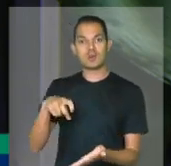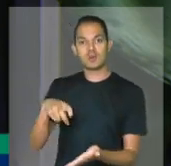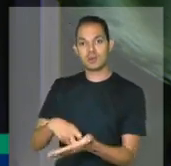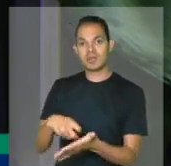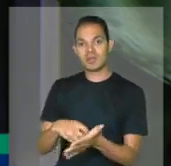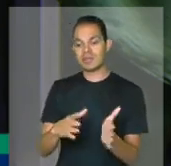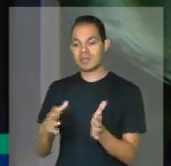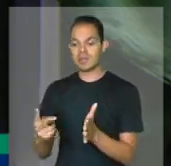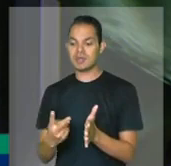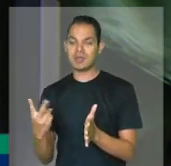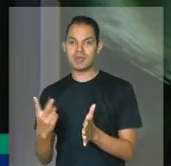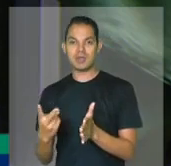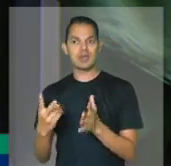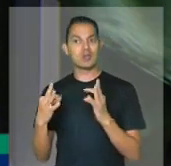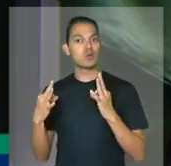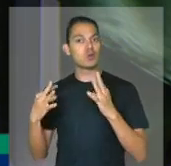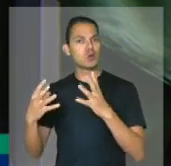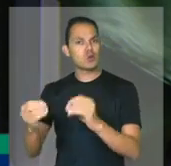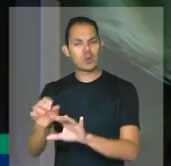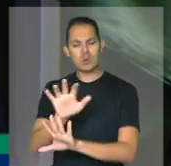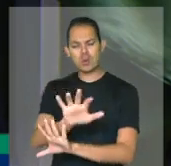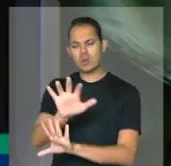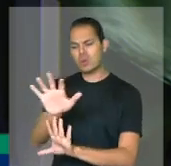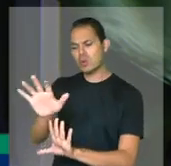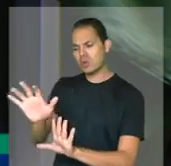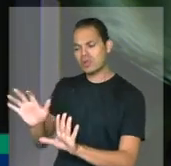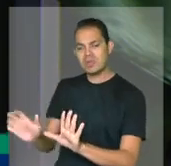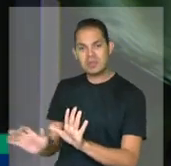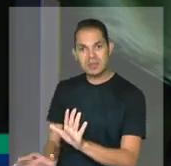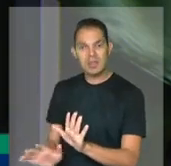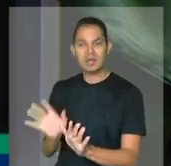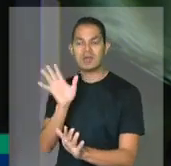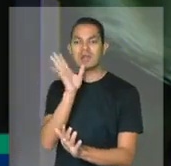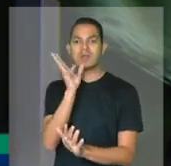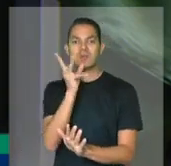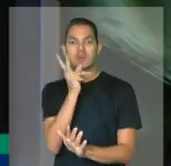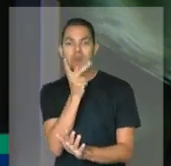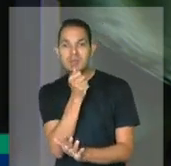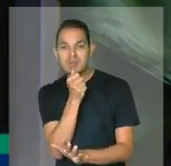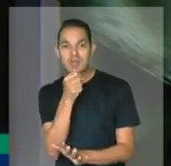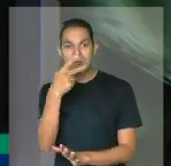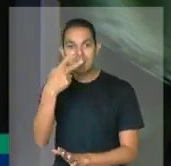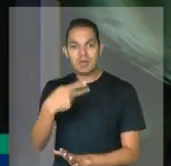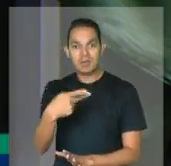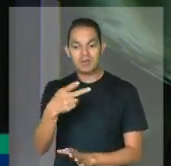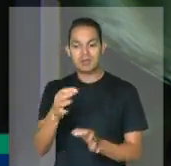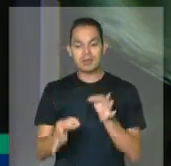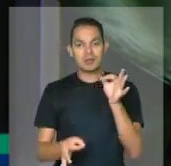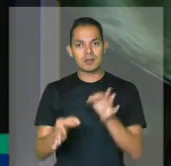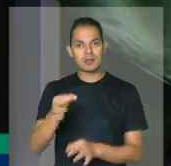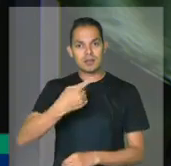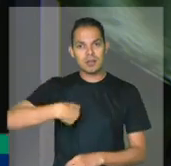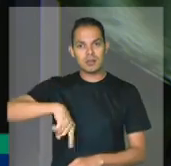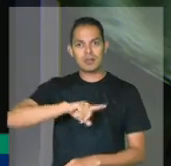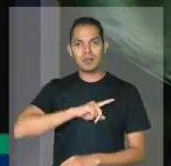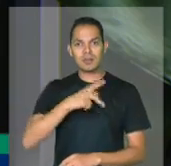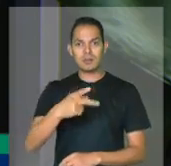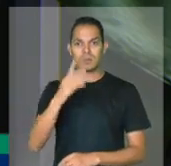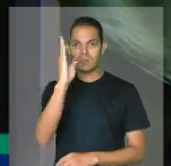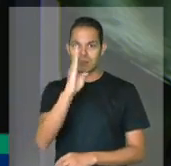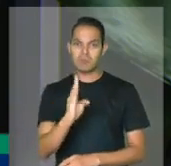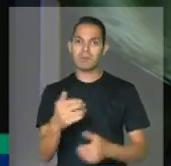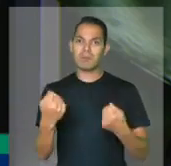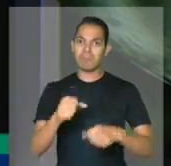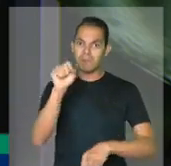segunda instância pode valer para todas as áreas. E a morosidade na nossa justiça tem que ser cessada,